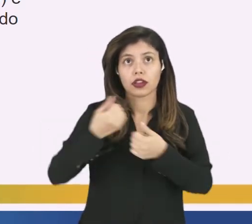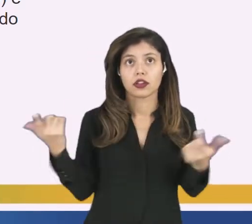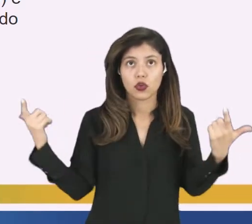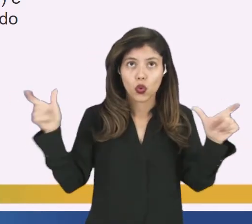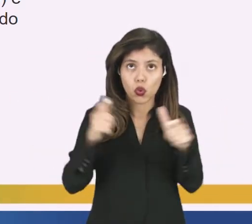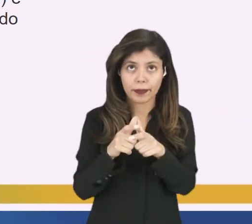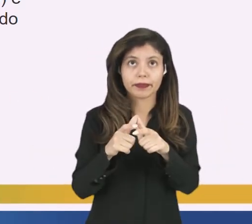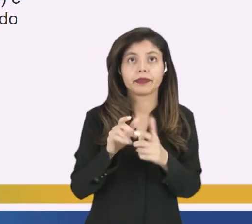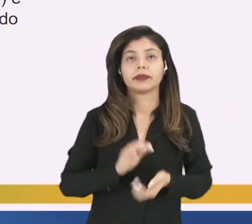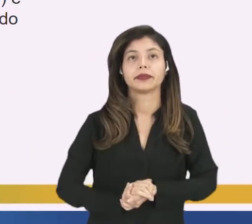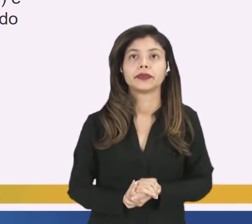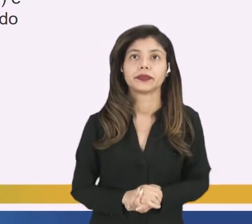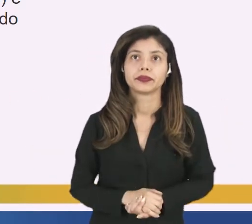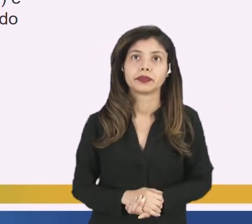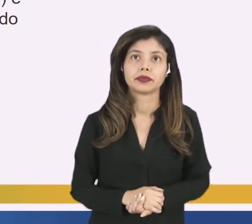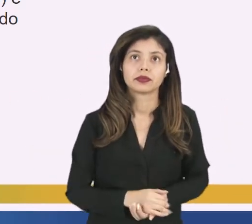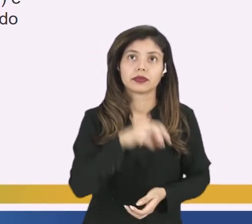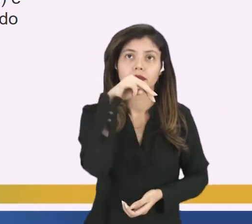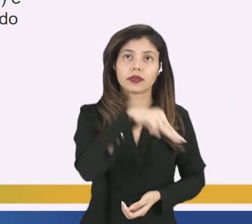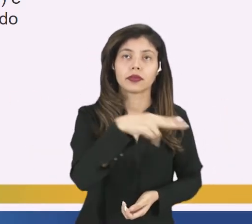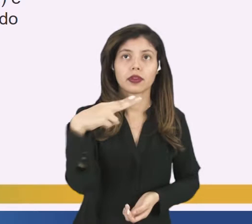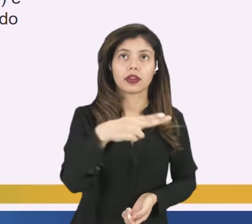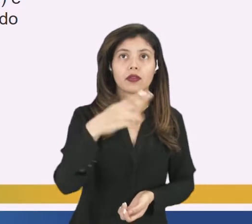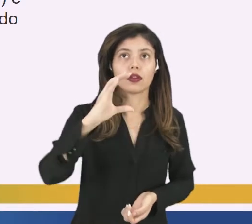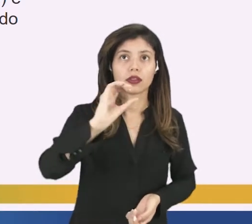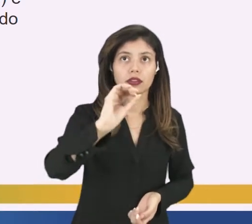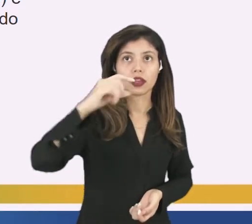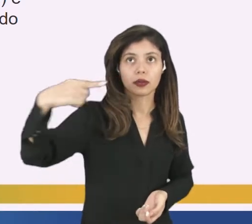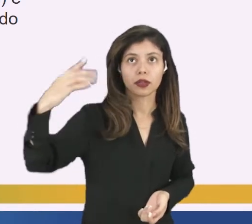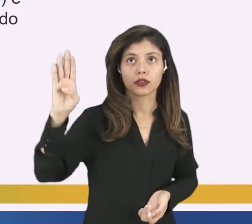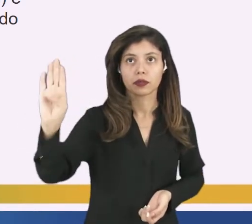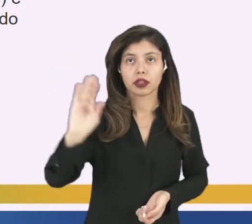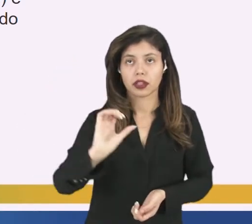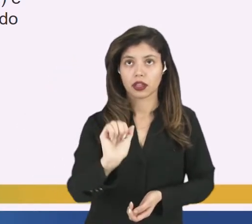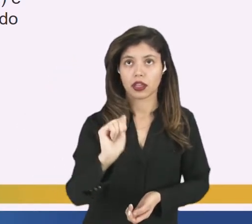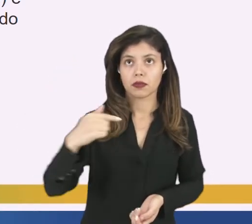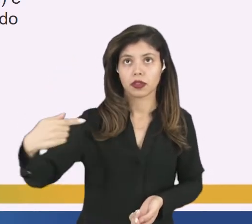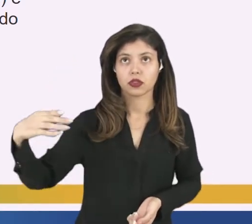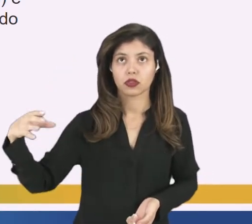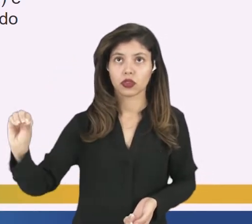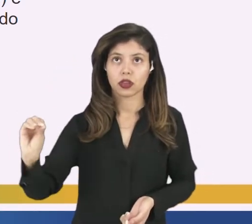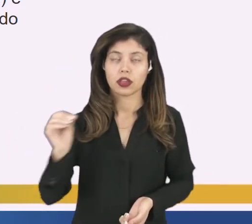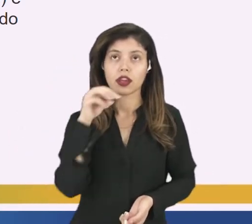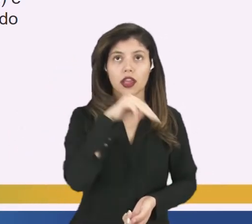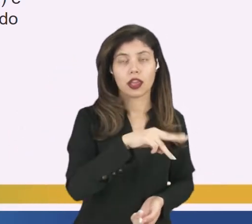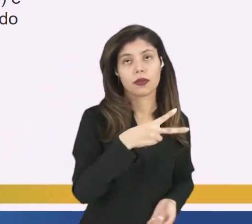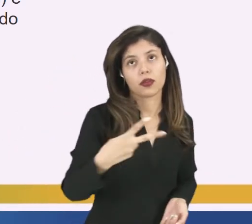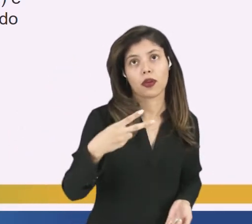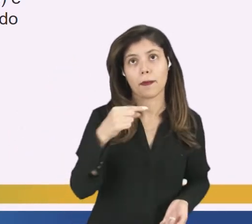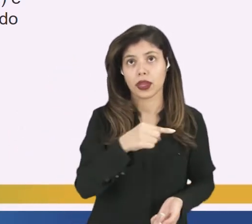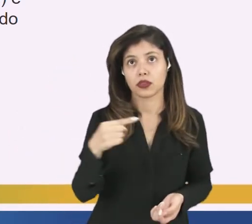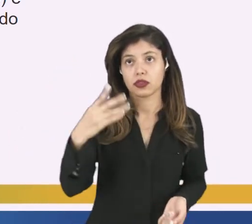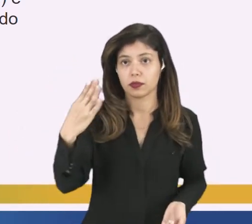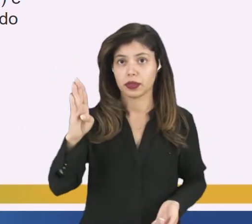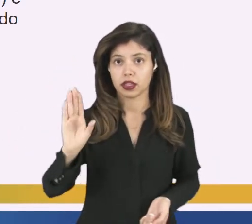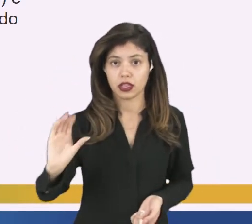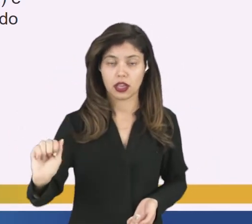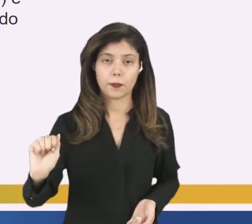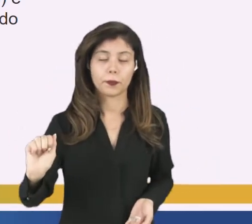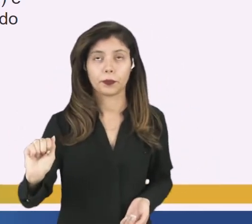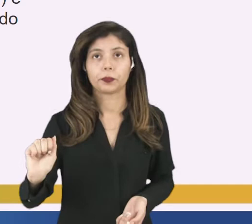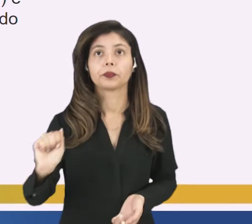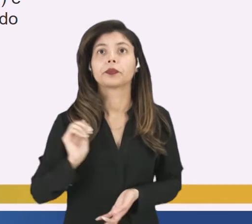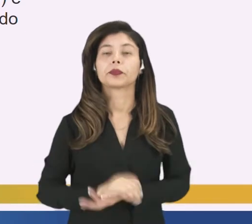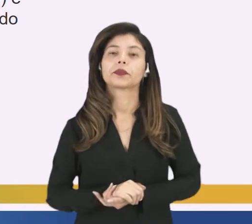vou substituir na forma reduzida, tá? Primeiro eu acho m, né, fazendo a diferença daquela forma que a gente já viu. Então o